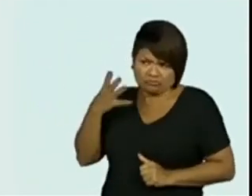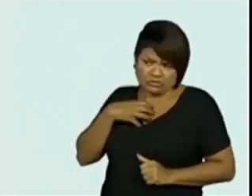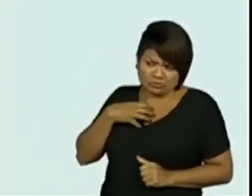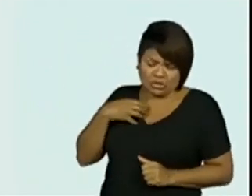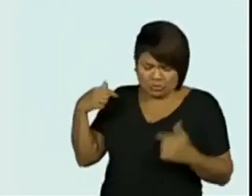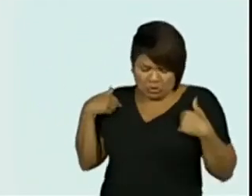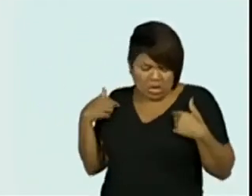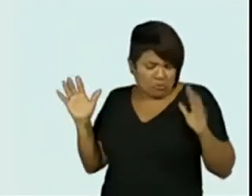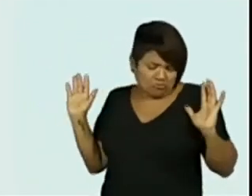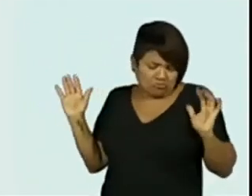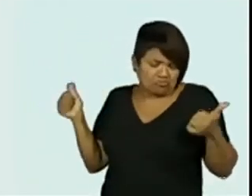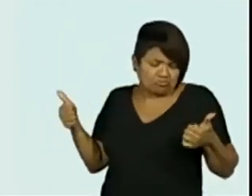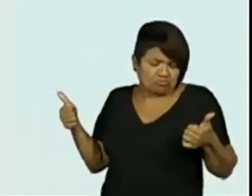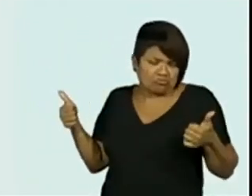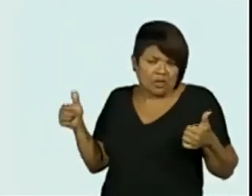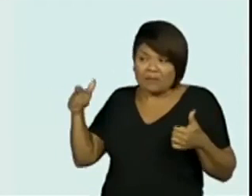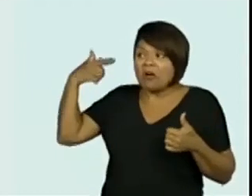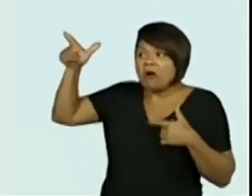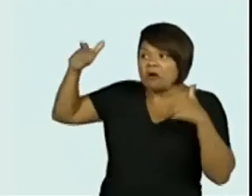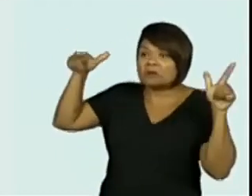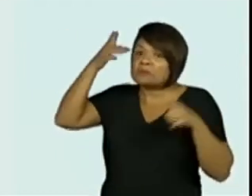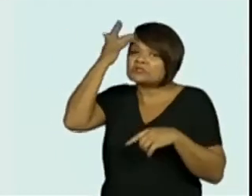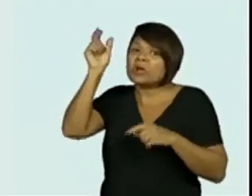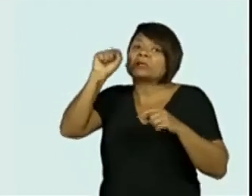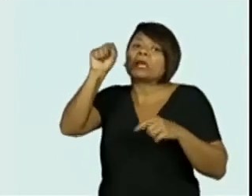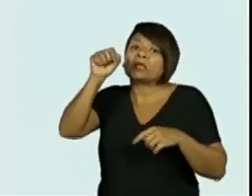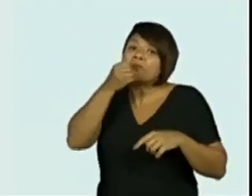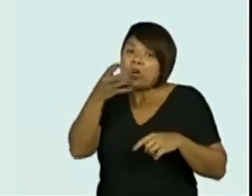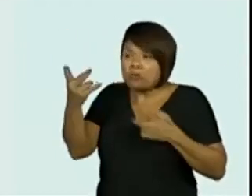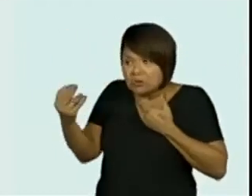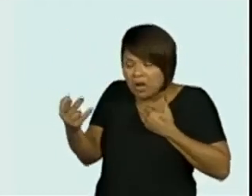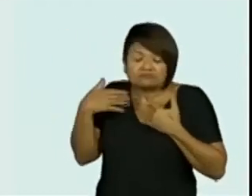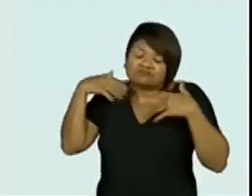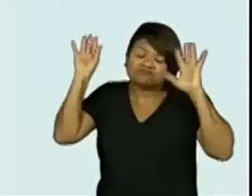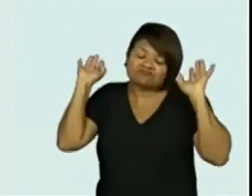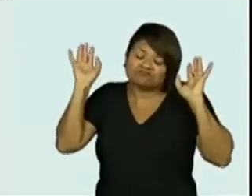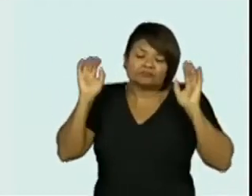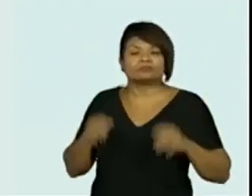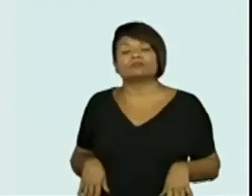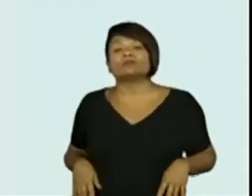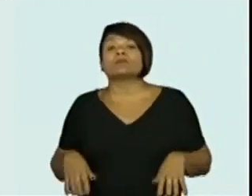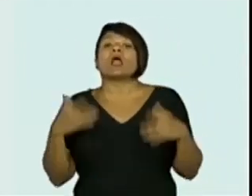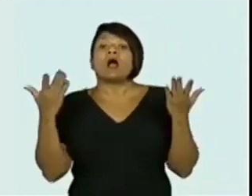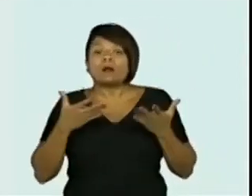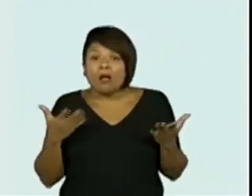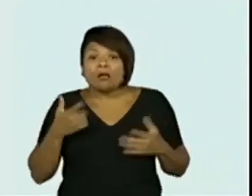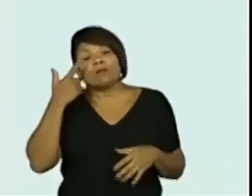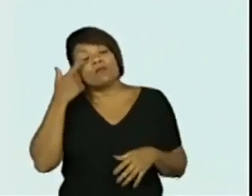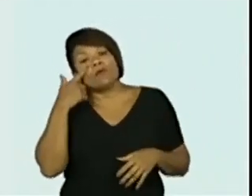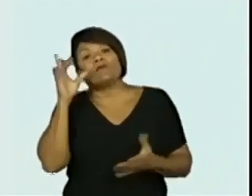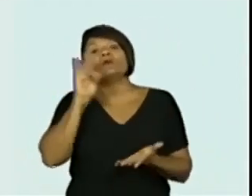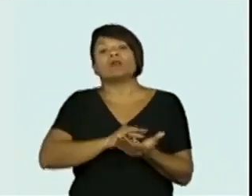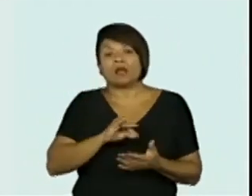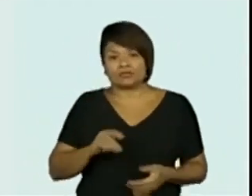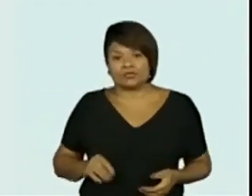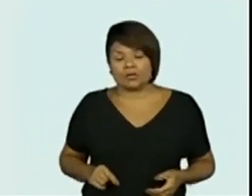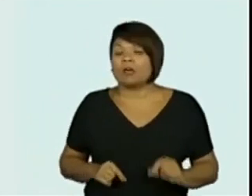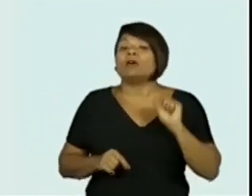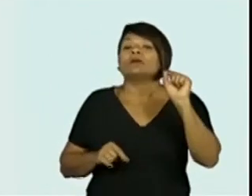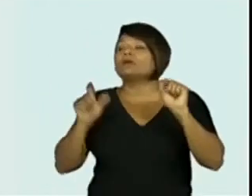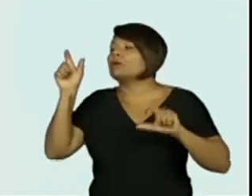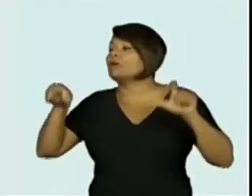outros, ninguém sabia. Pois bem, era a hora da verdade. Agora todos iam ver quem era